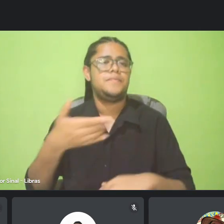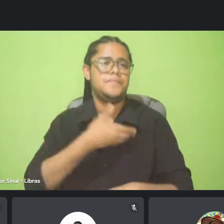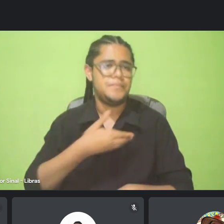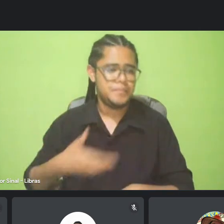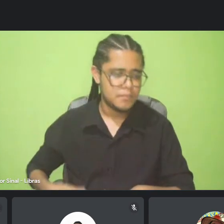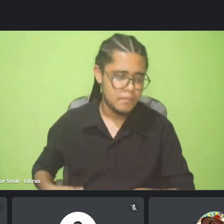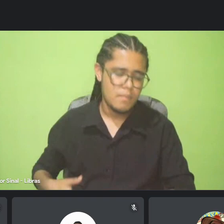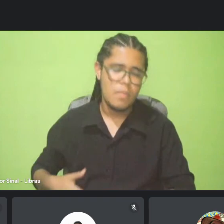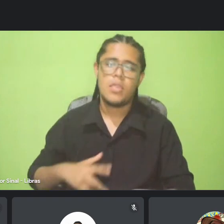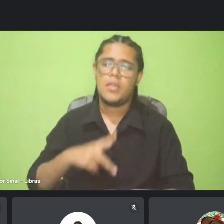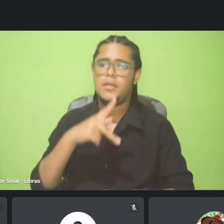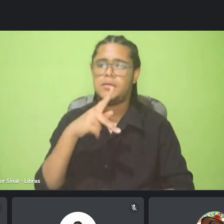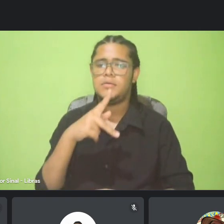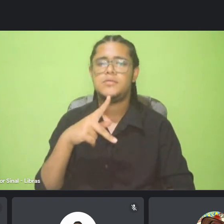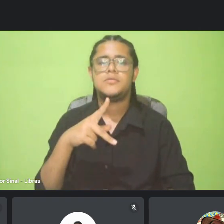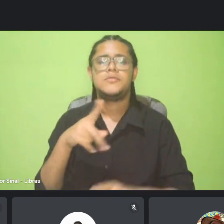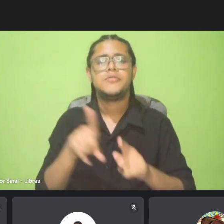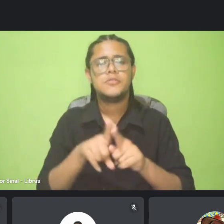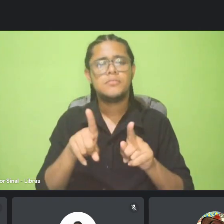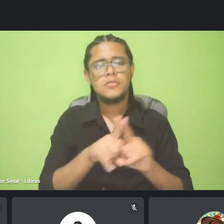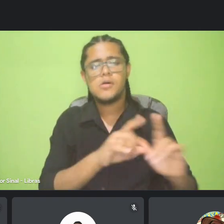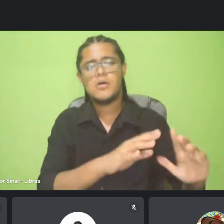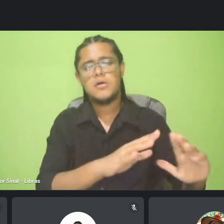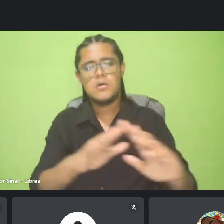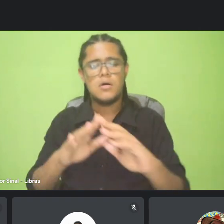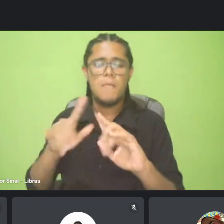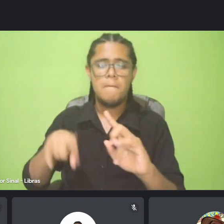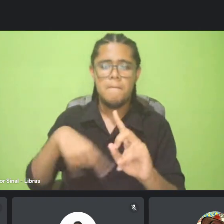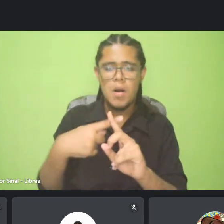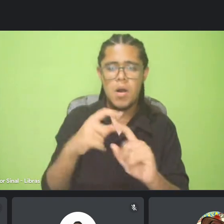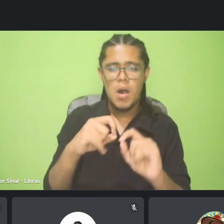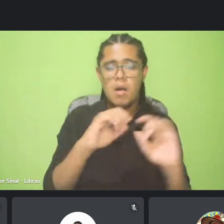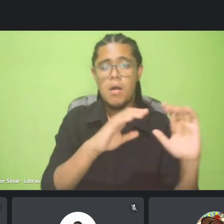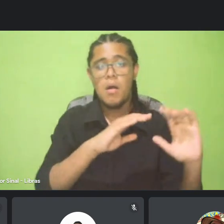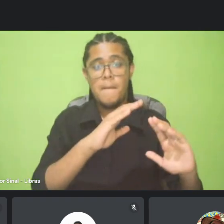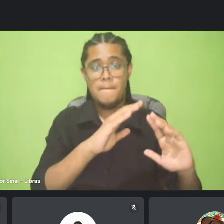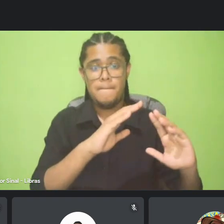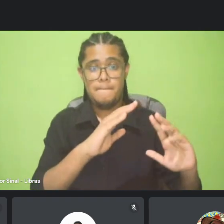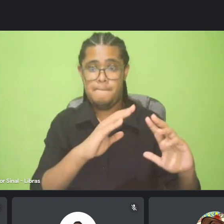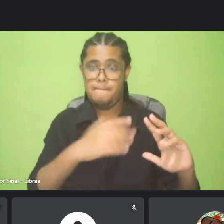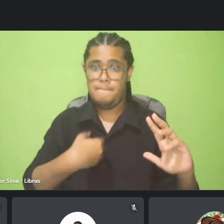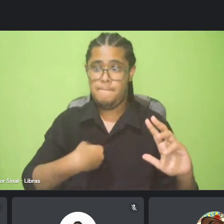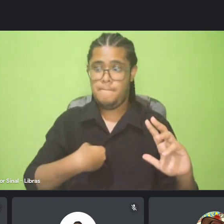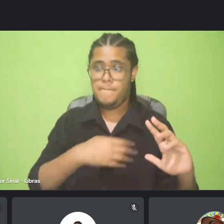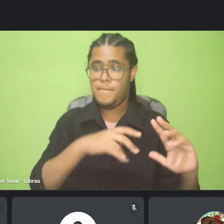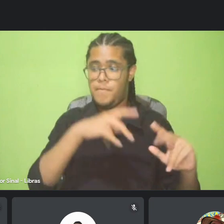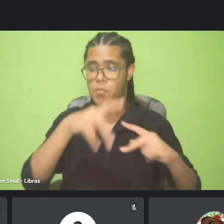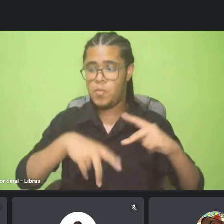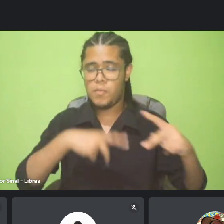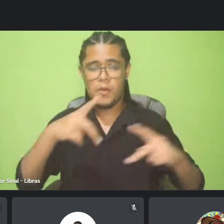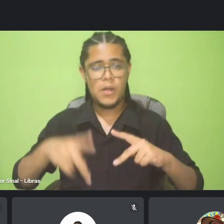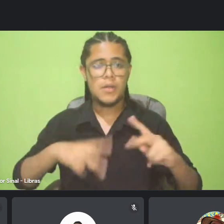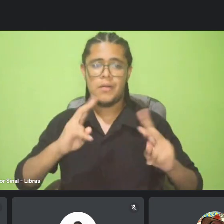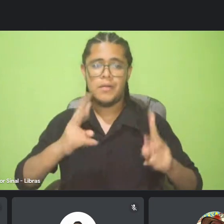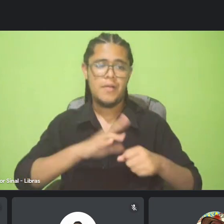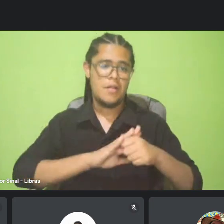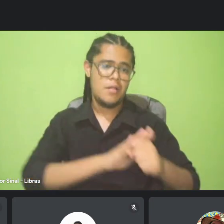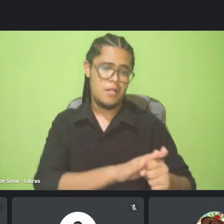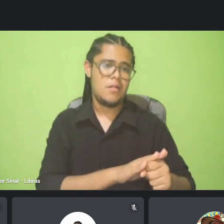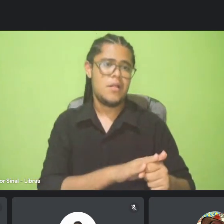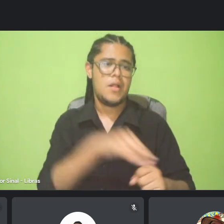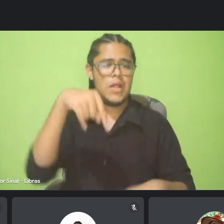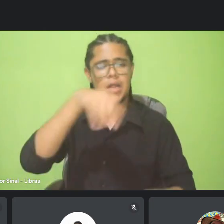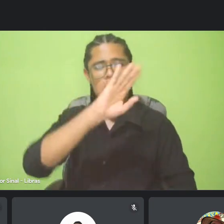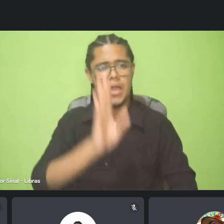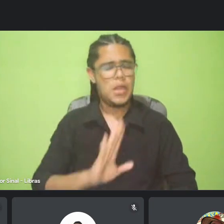periferias, para as populações negligenciadas neste Brasil tão rico, mas ainda tão desigual. É